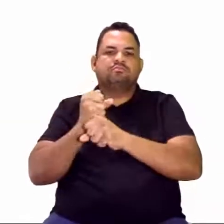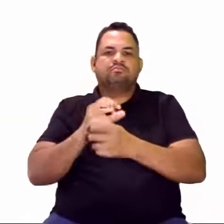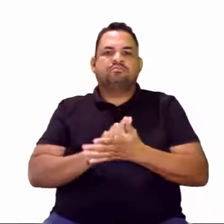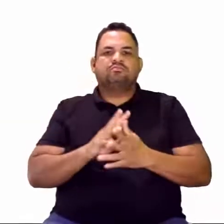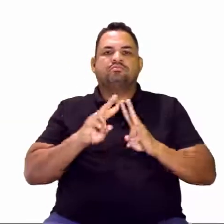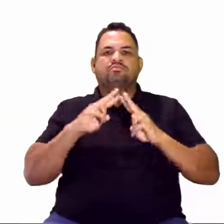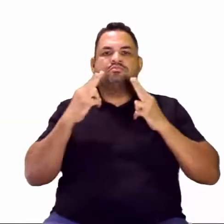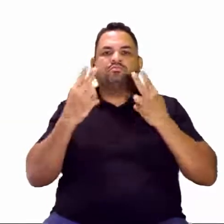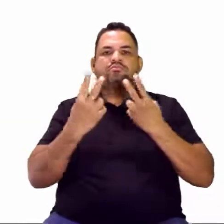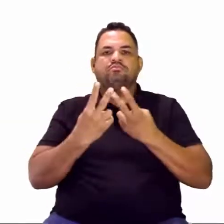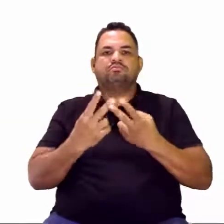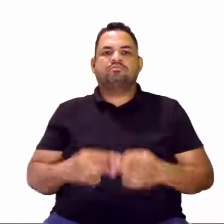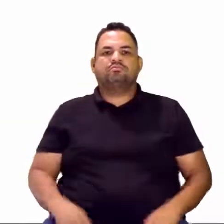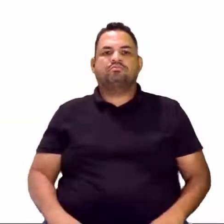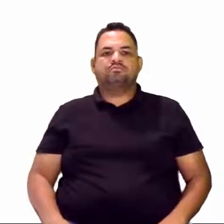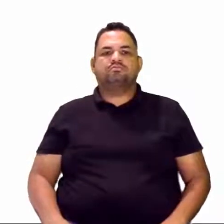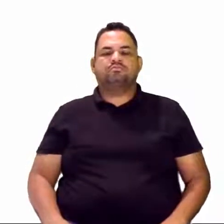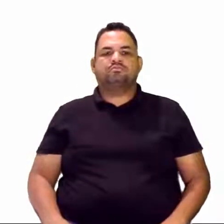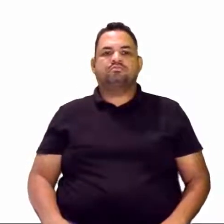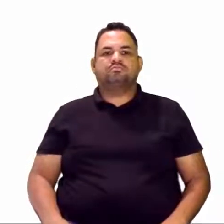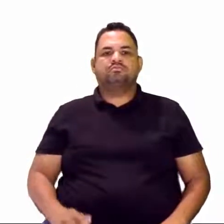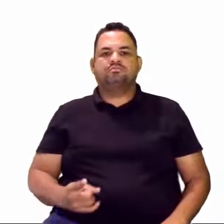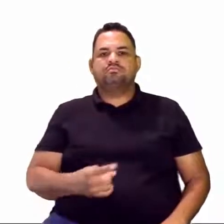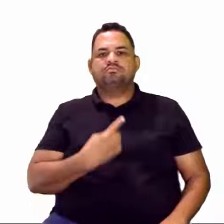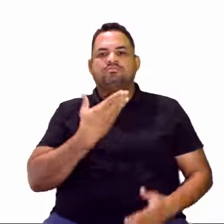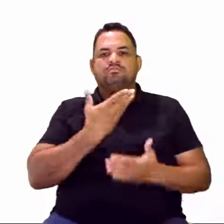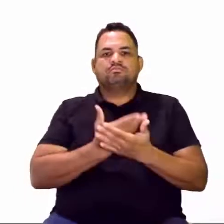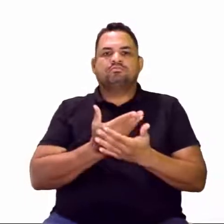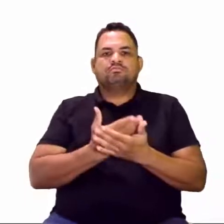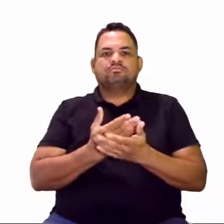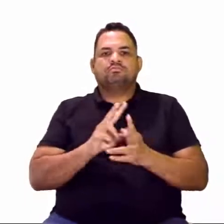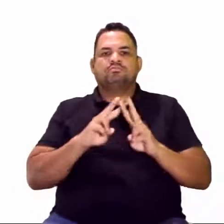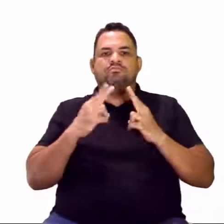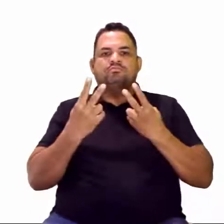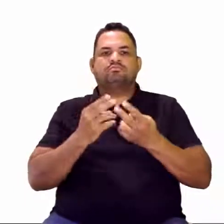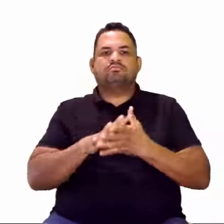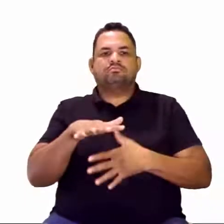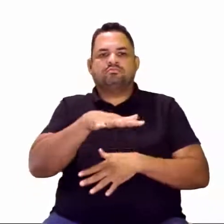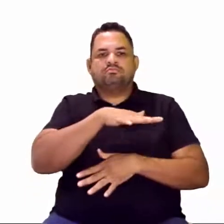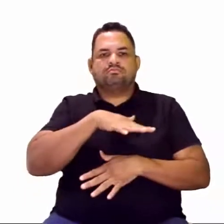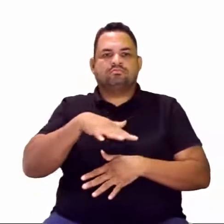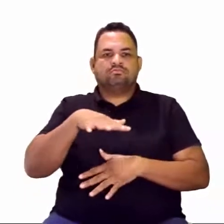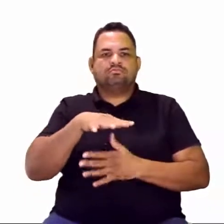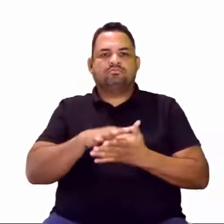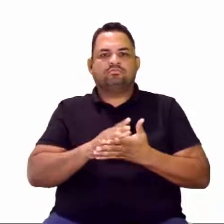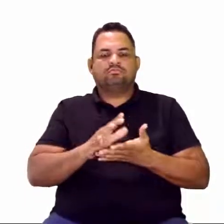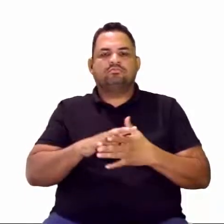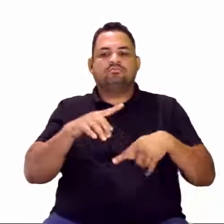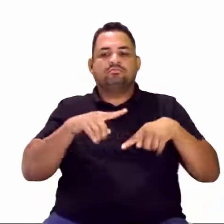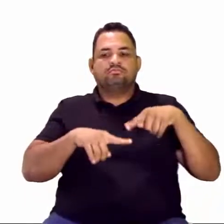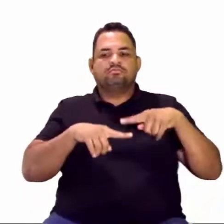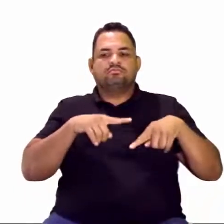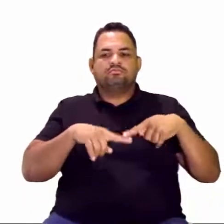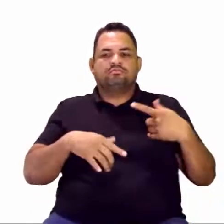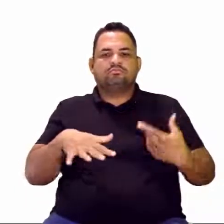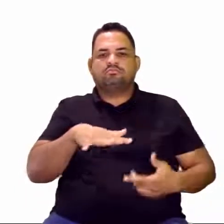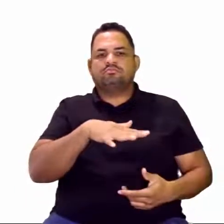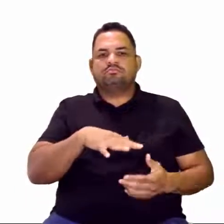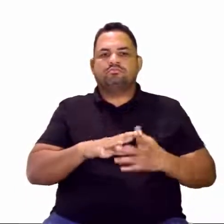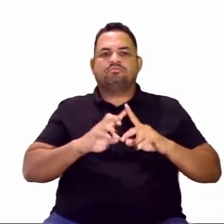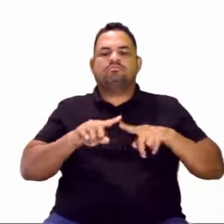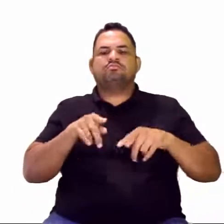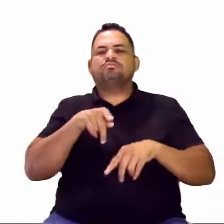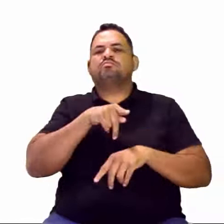pouco sobre volume. E nós vimos que volume é o espaço que ocupa um corpo, né?